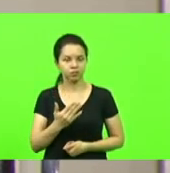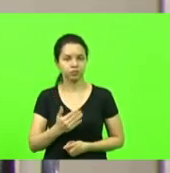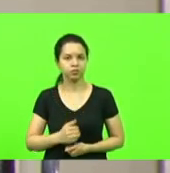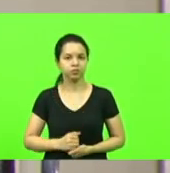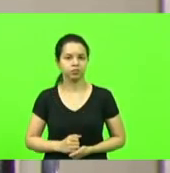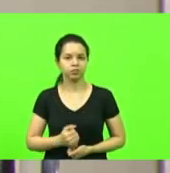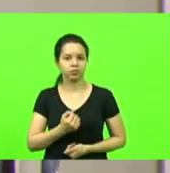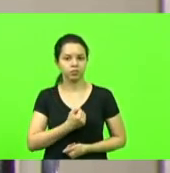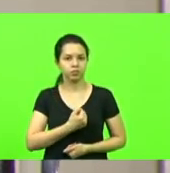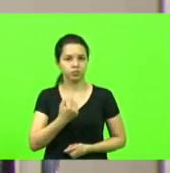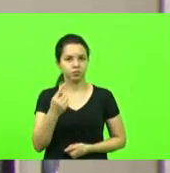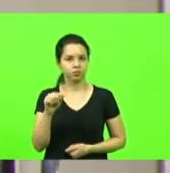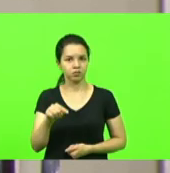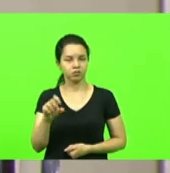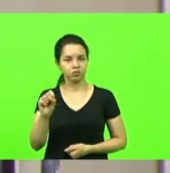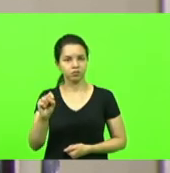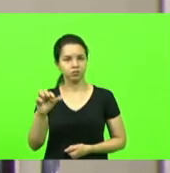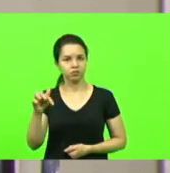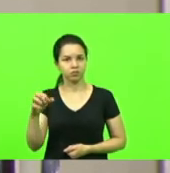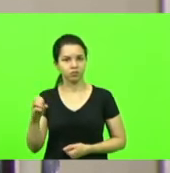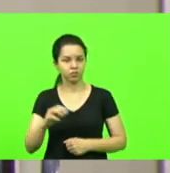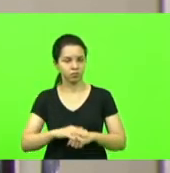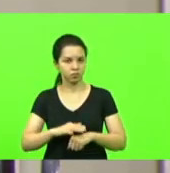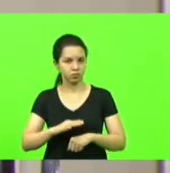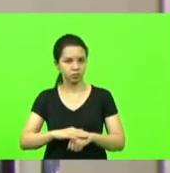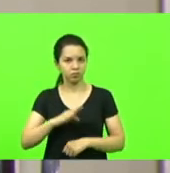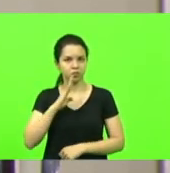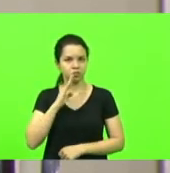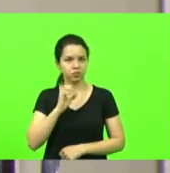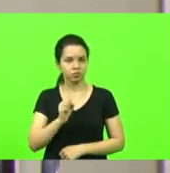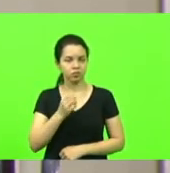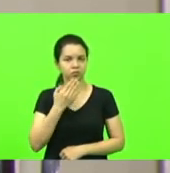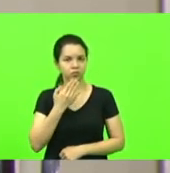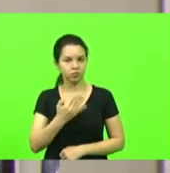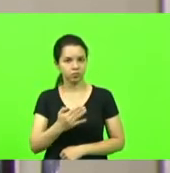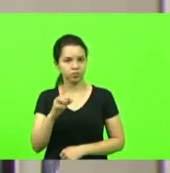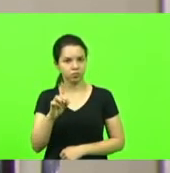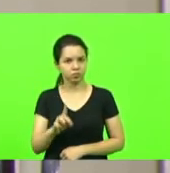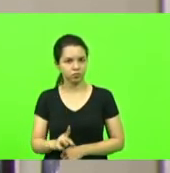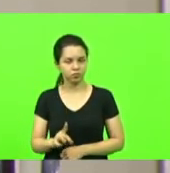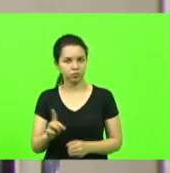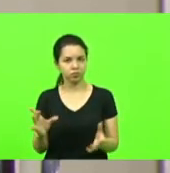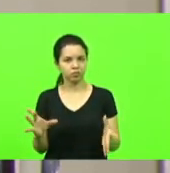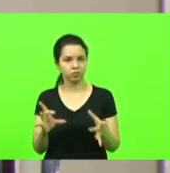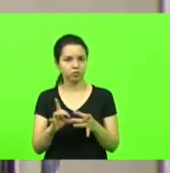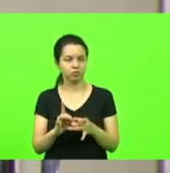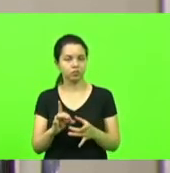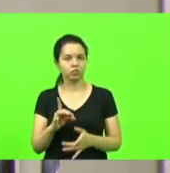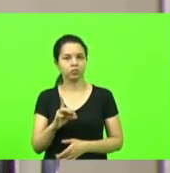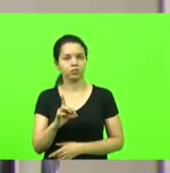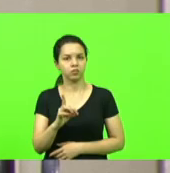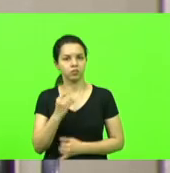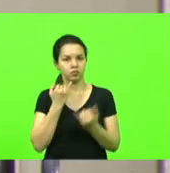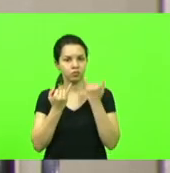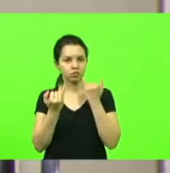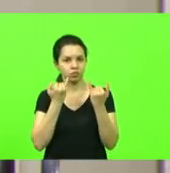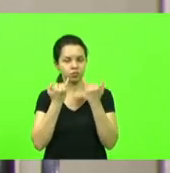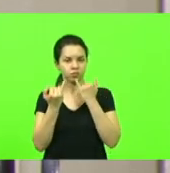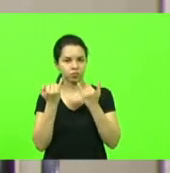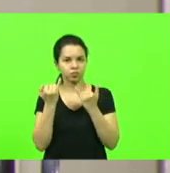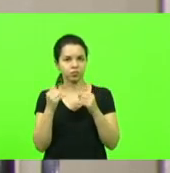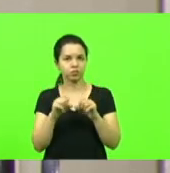Requerimento 1870, autor deputado Bruno Souza, solicitando à diretora do DETRAN informações acerca da adesão do sistema